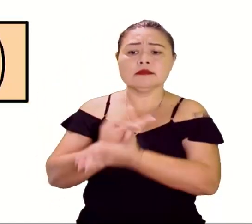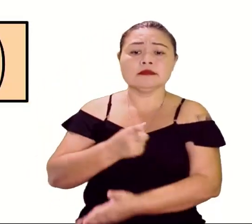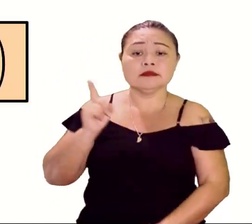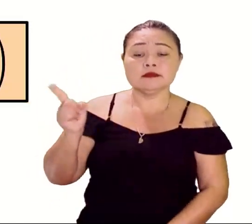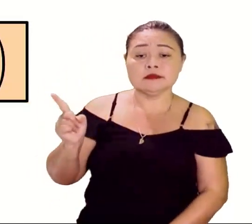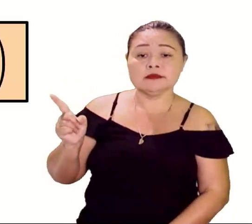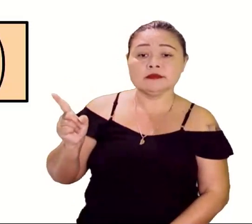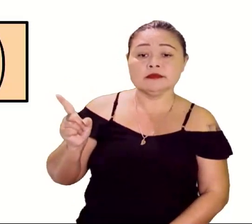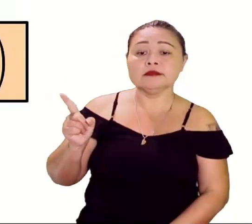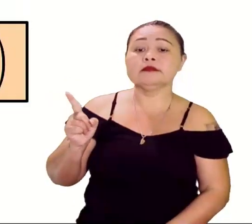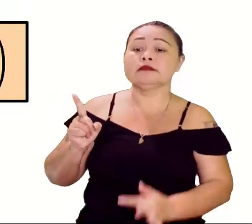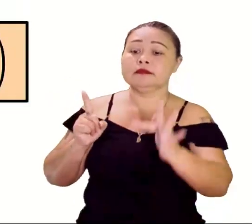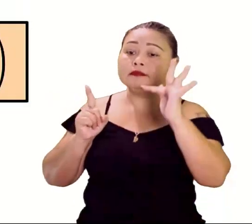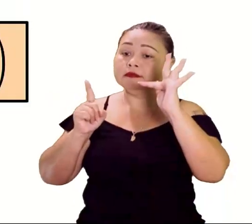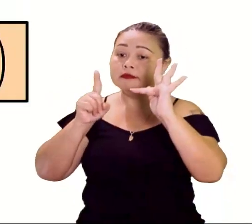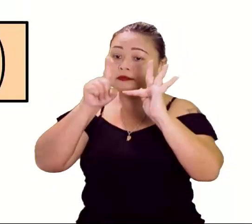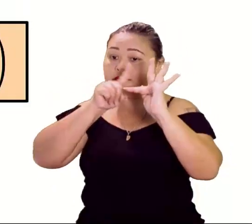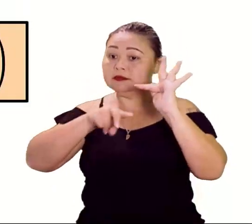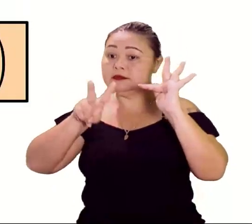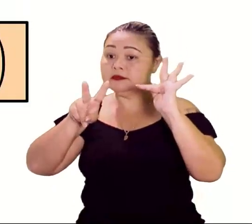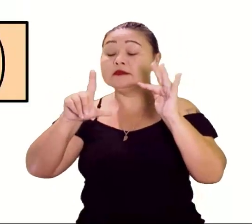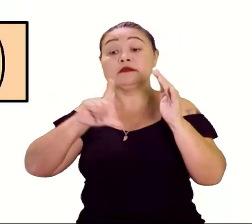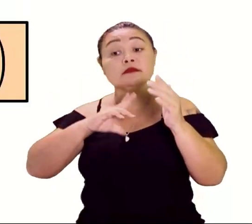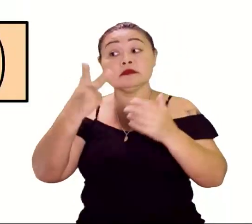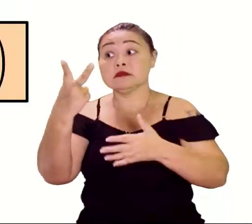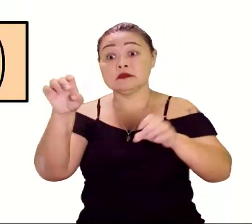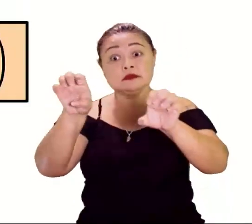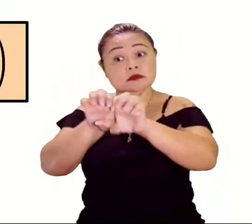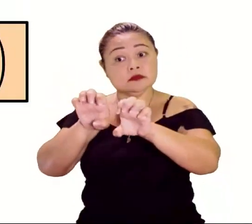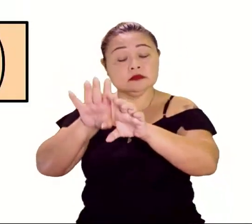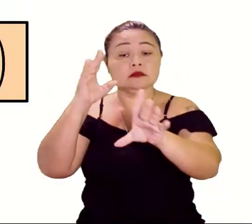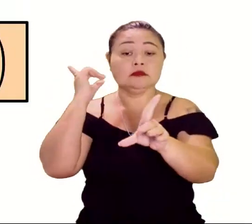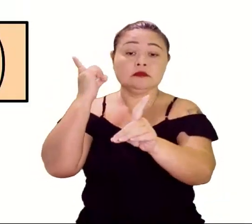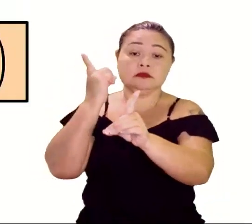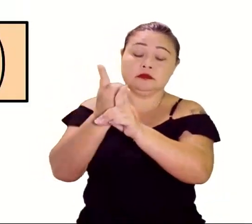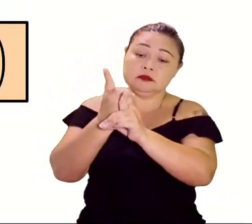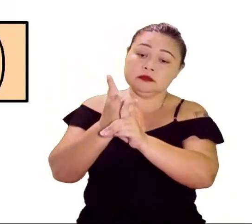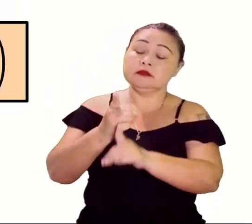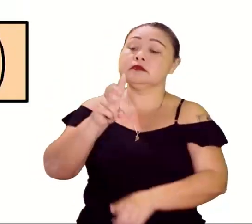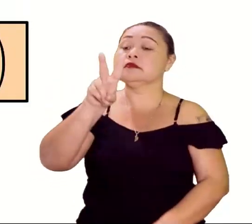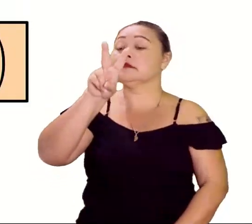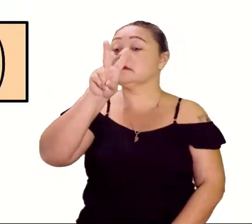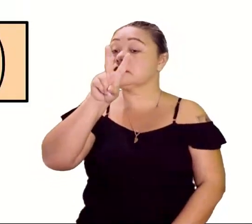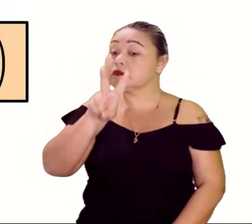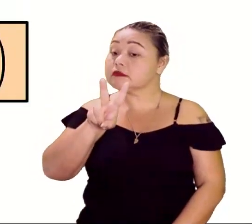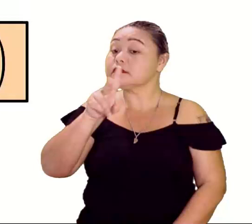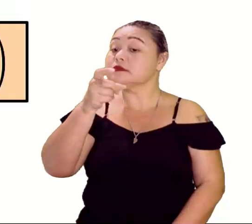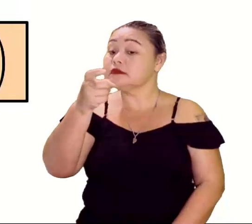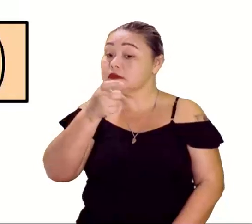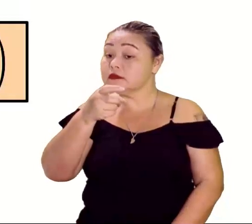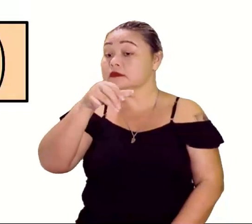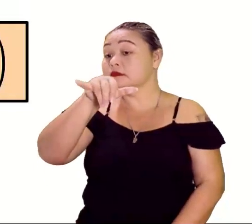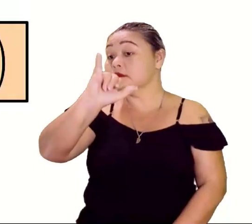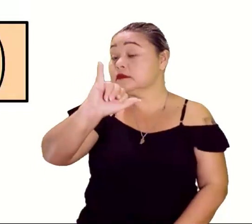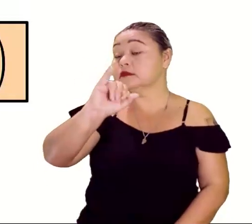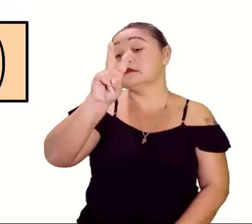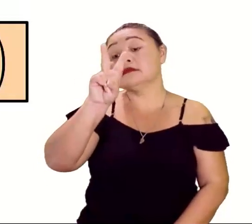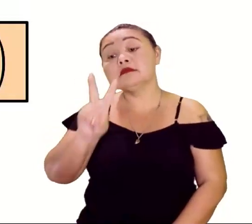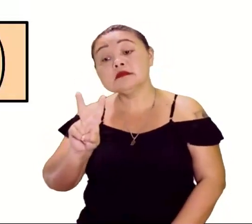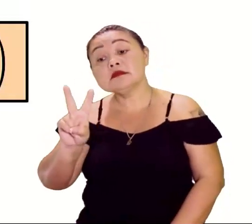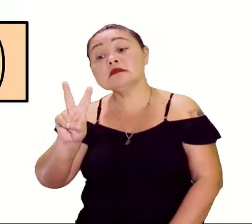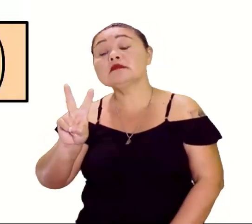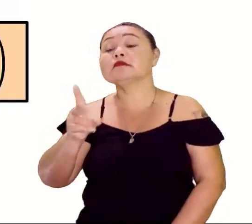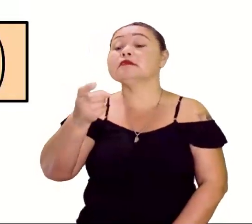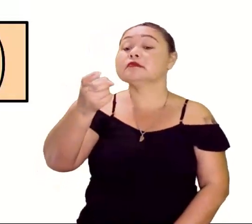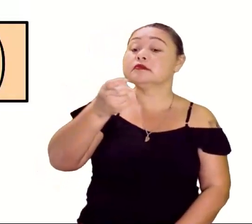acontece, né? No vértice a gente vai ter duas equações, né? Para achar o x-vértice e achar o y-vértice. Mas são coisas bem simples. Para achar